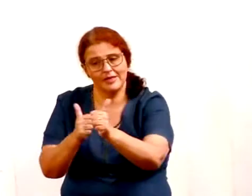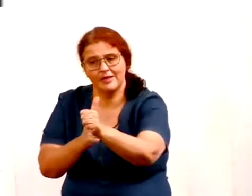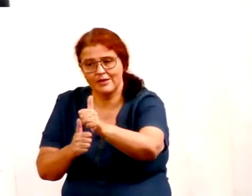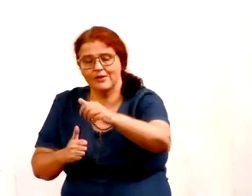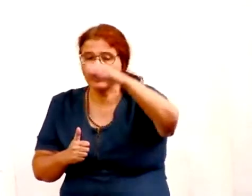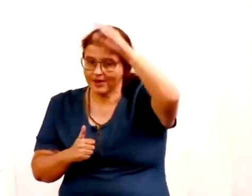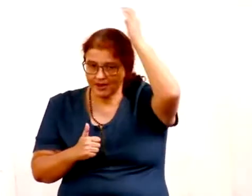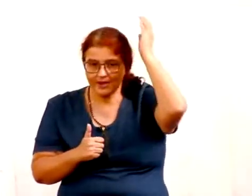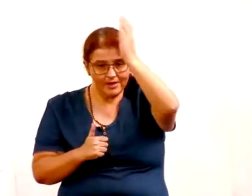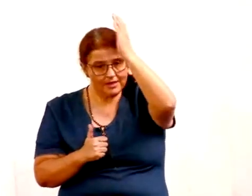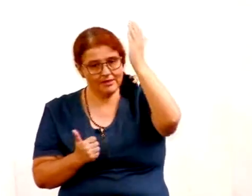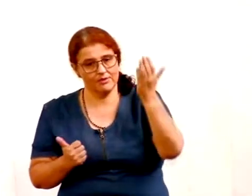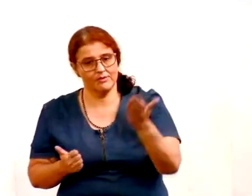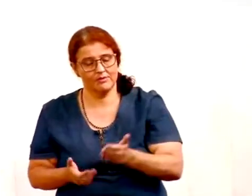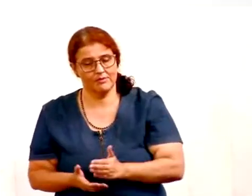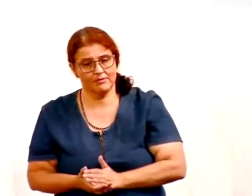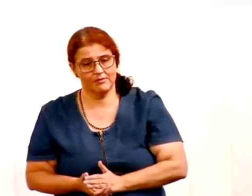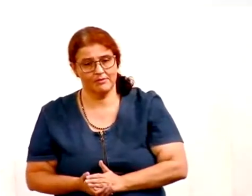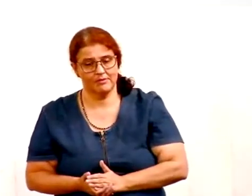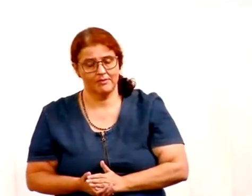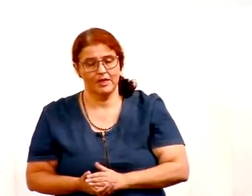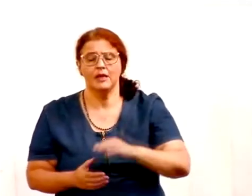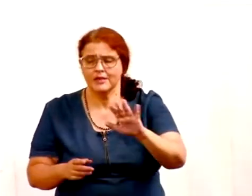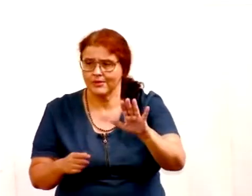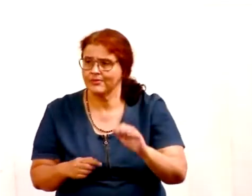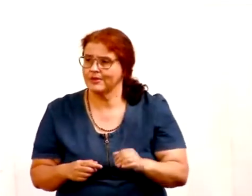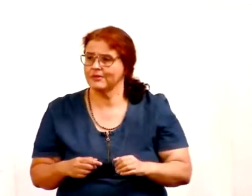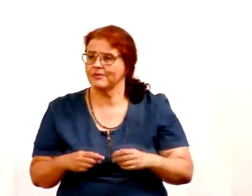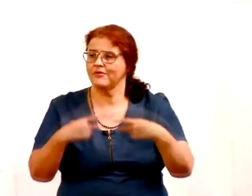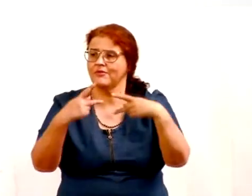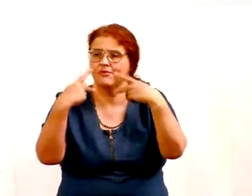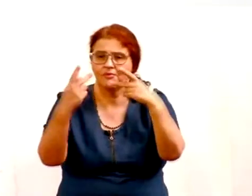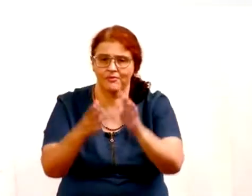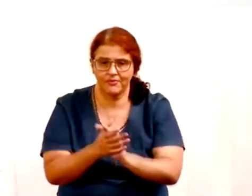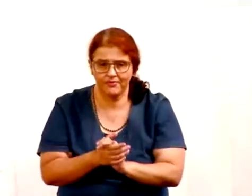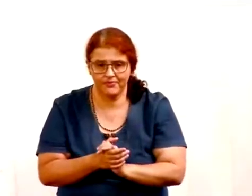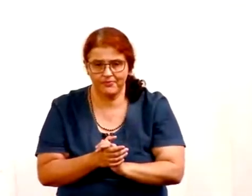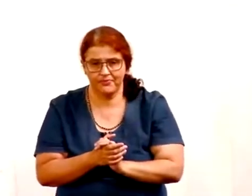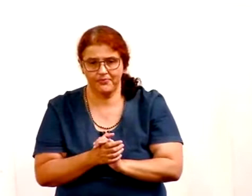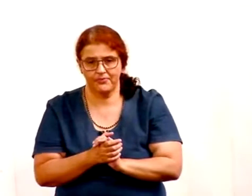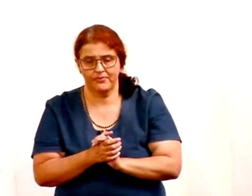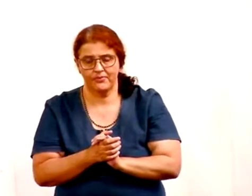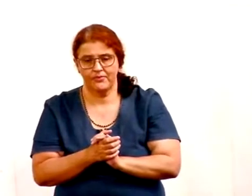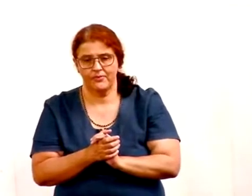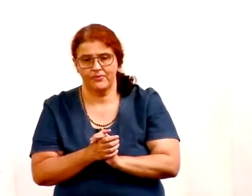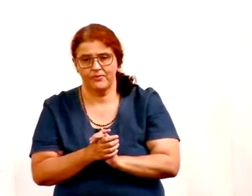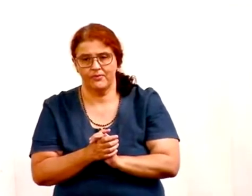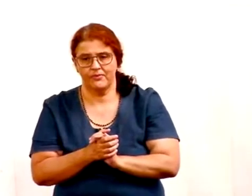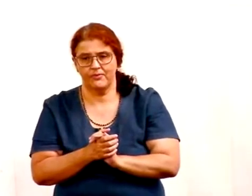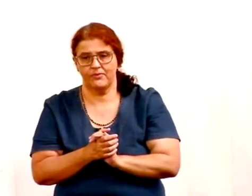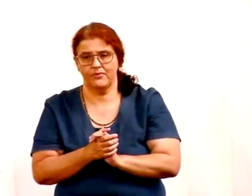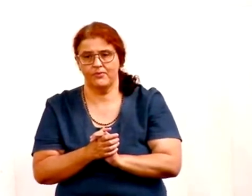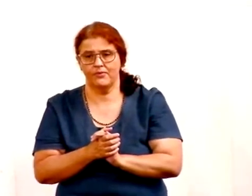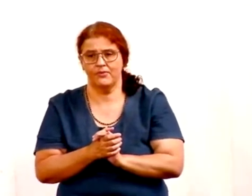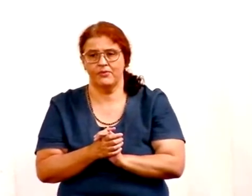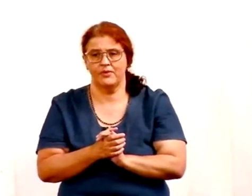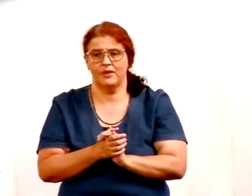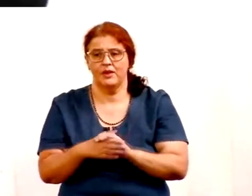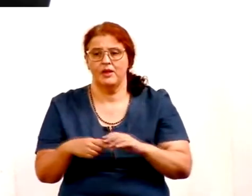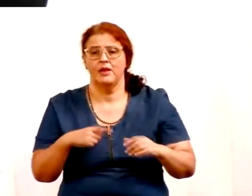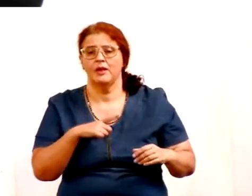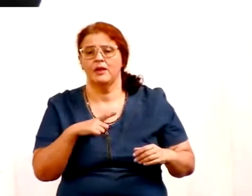Queridos, nós estamos diante de uma ilustração, de um momento da história da redenção que é um